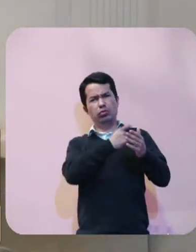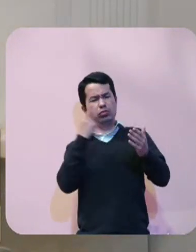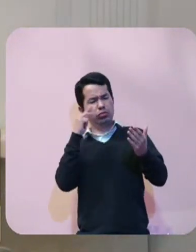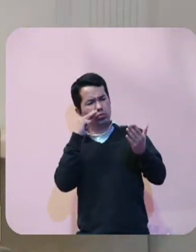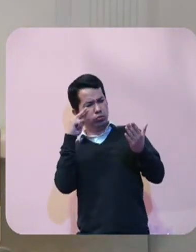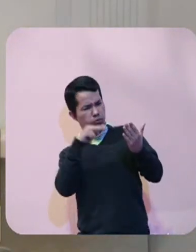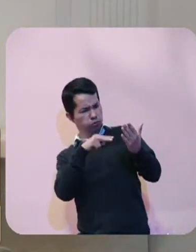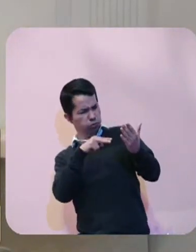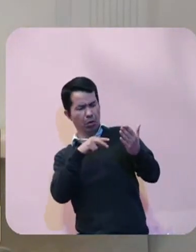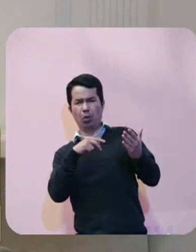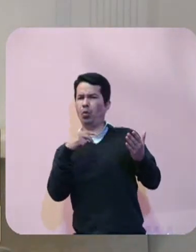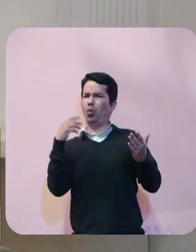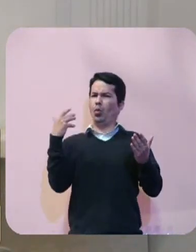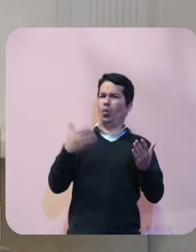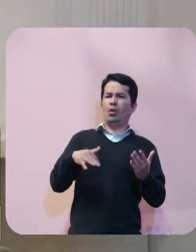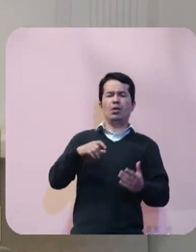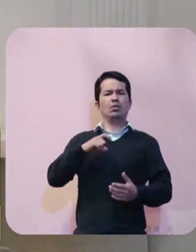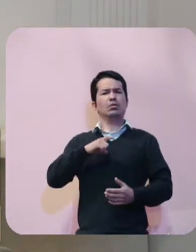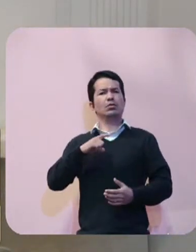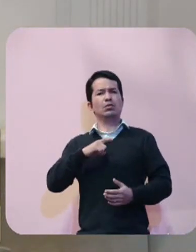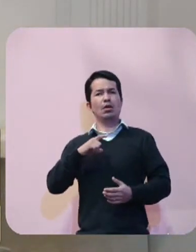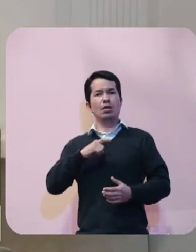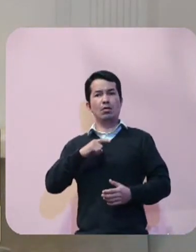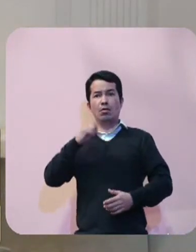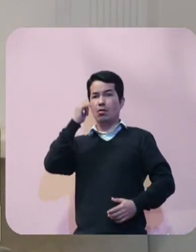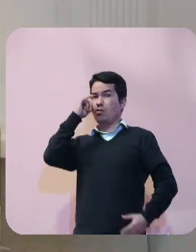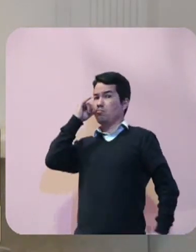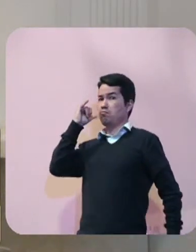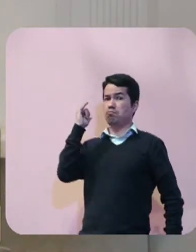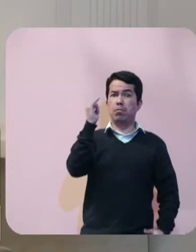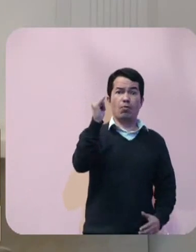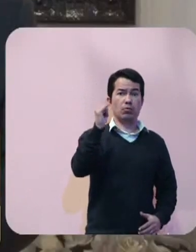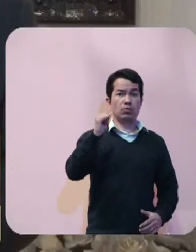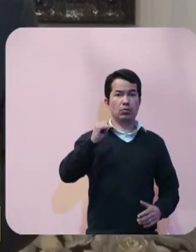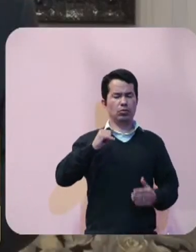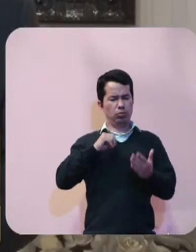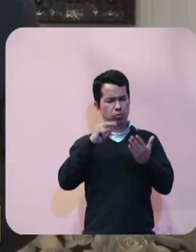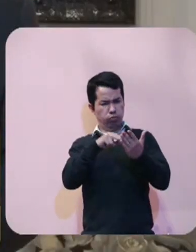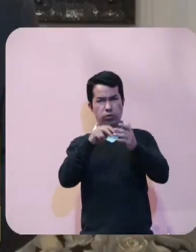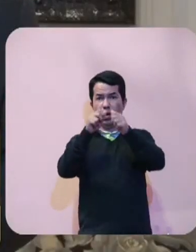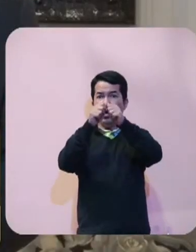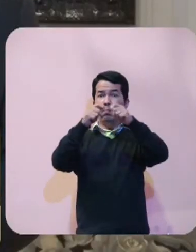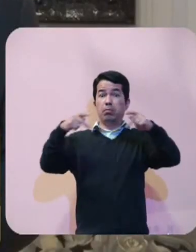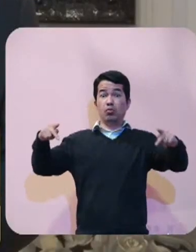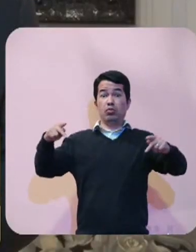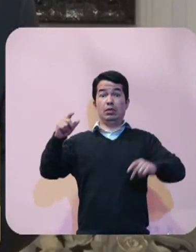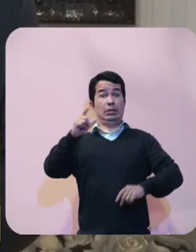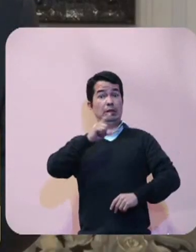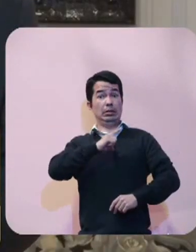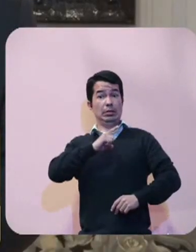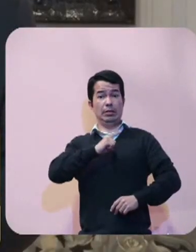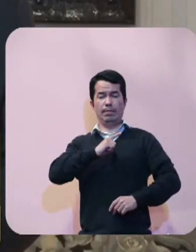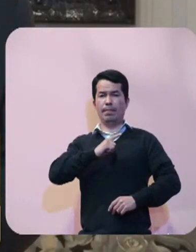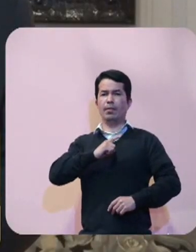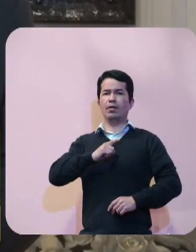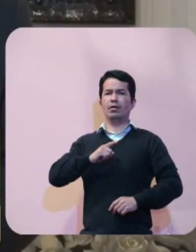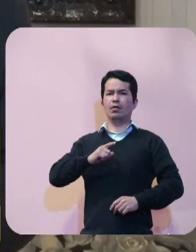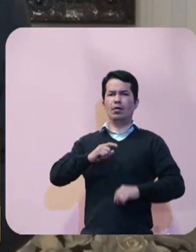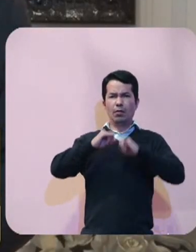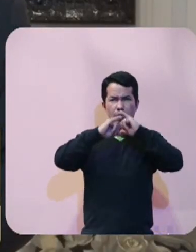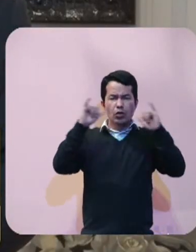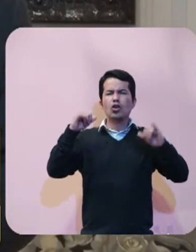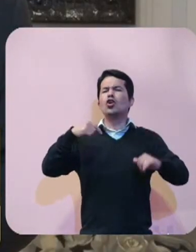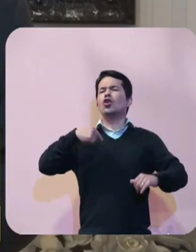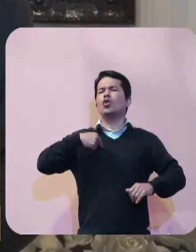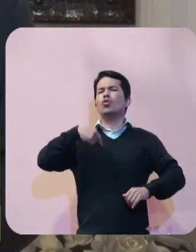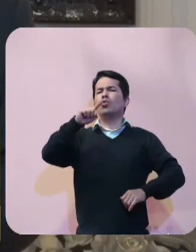grande julgamento de Deus, essa profecia diz o seguinte: eis que eu vos enviarei o profeta